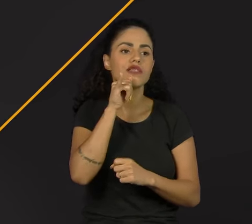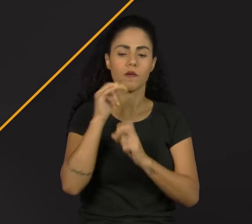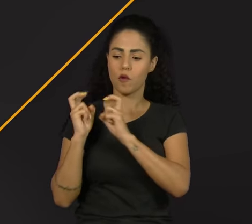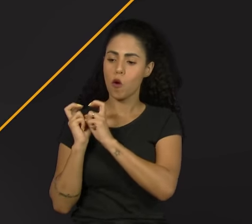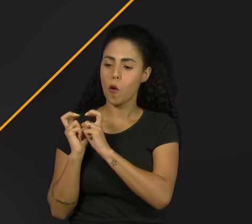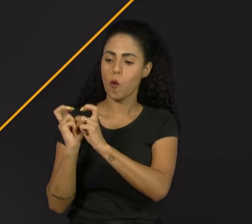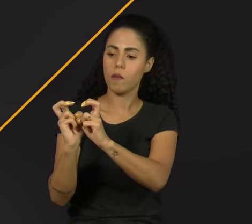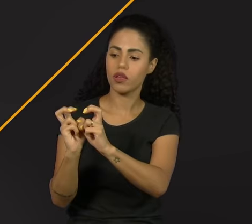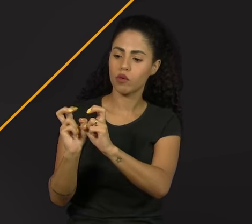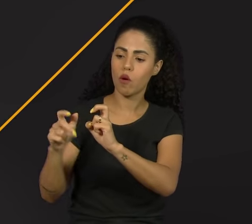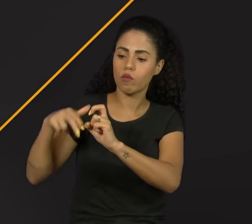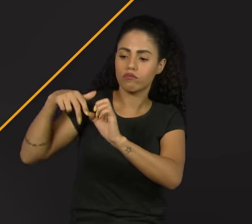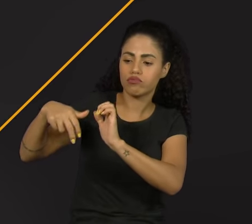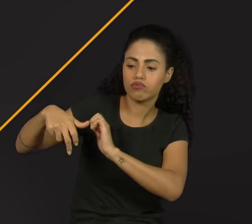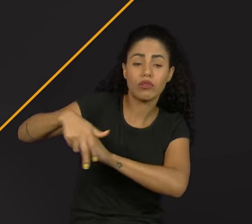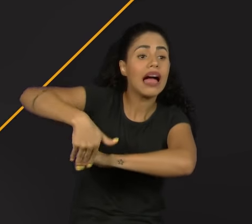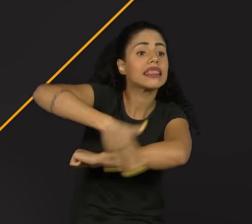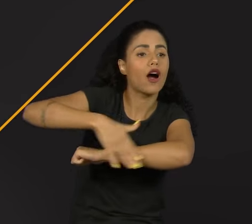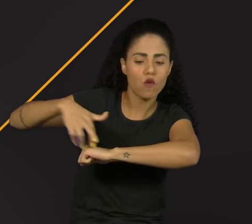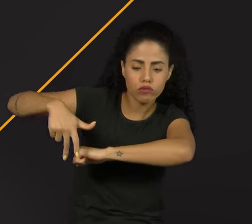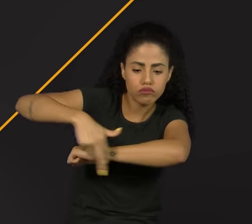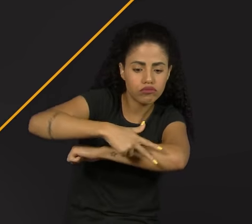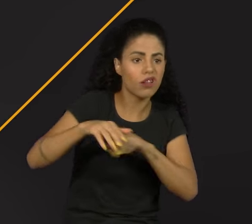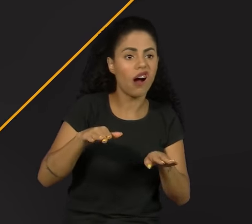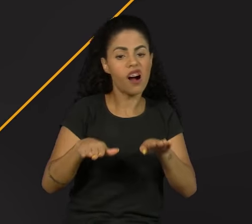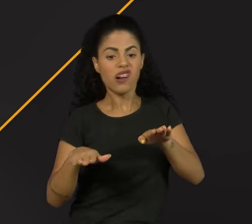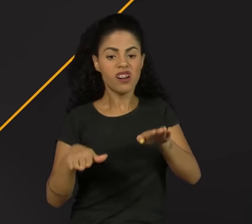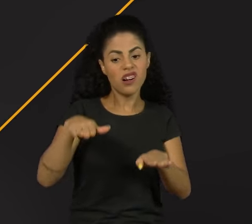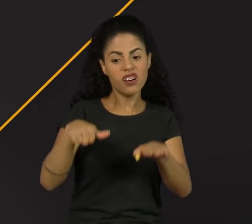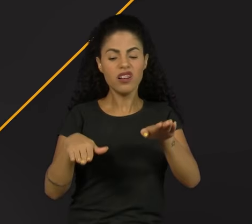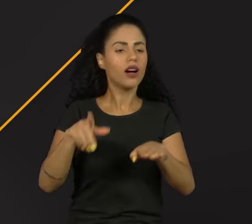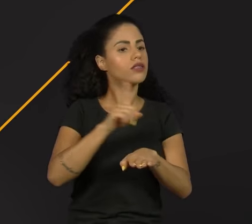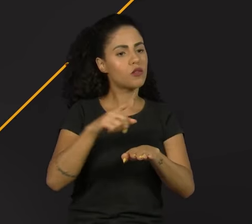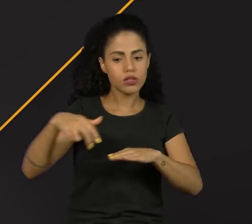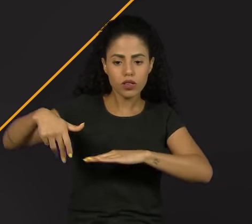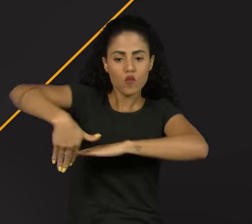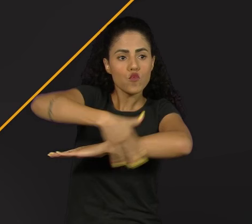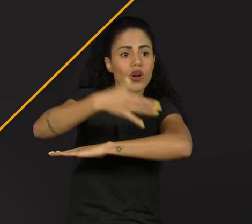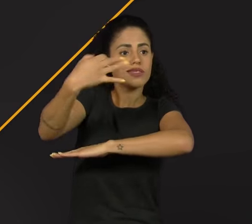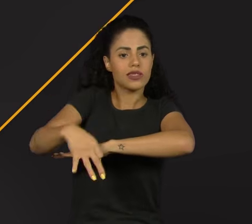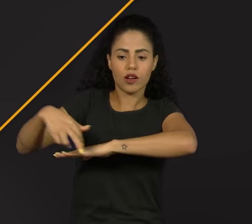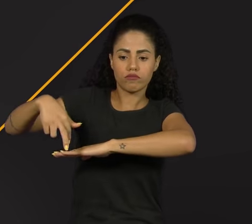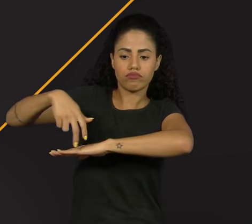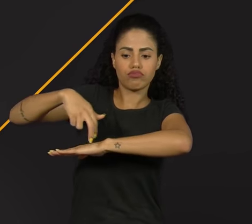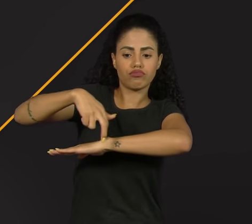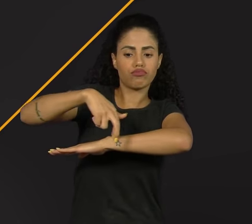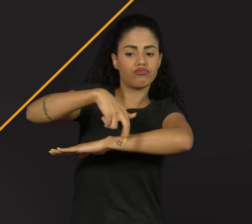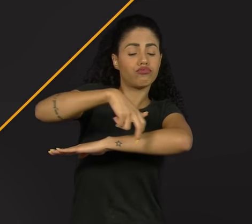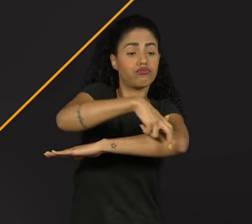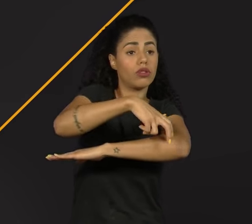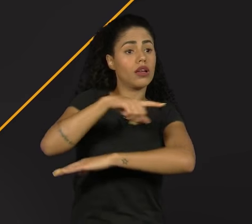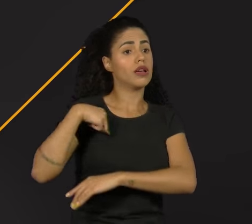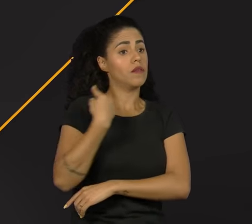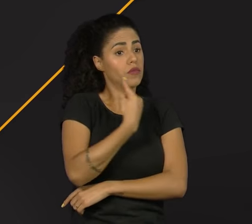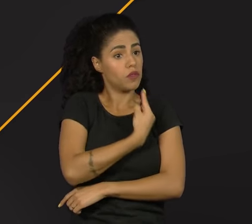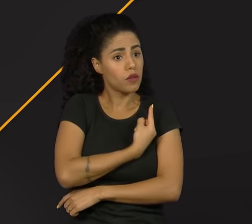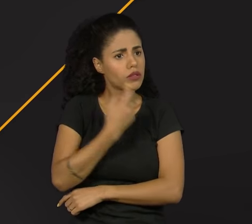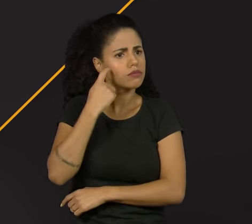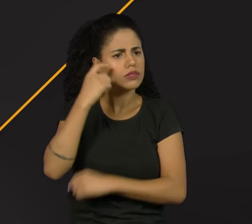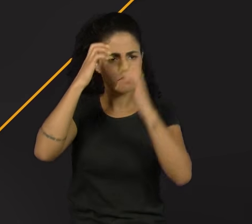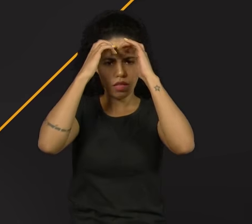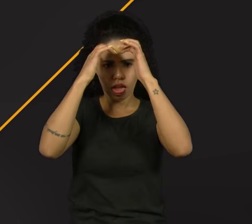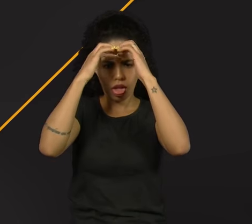calçada decente, tudo isso traz presença ao corpo. Então, nós achamos que a demência é